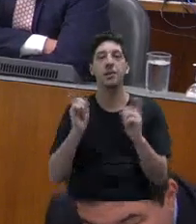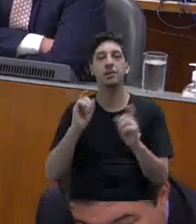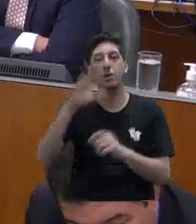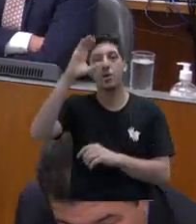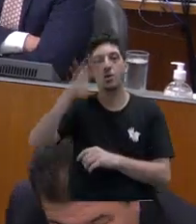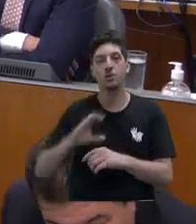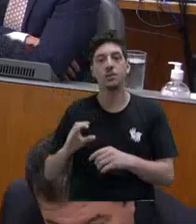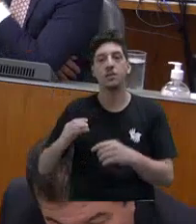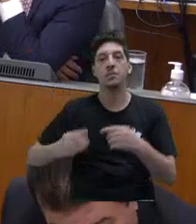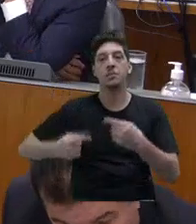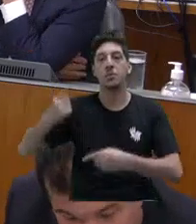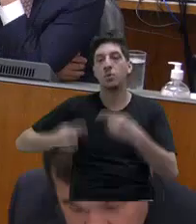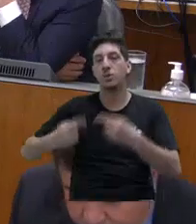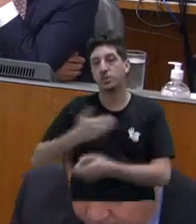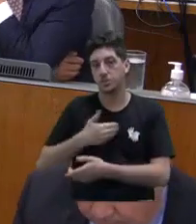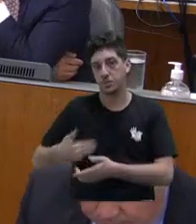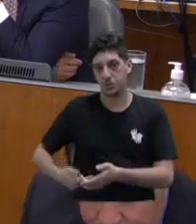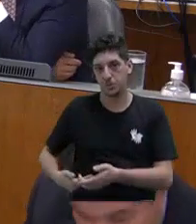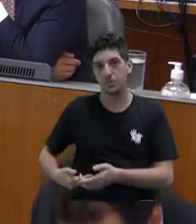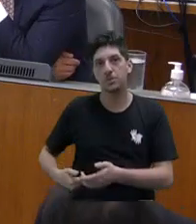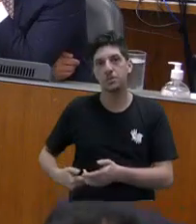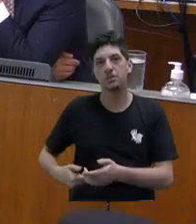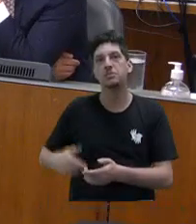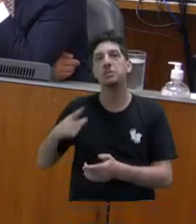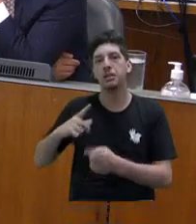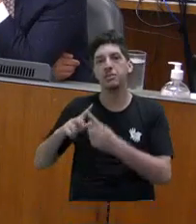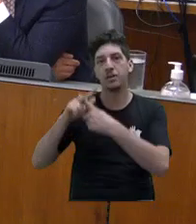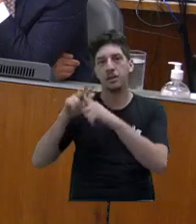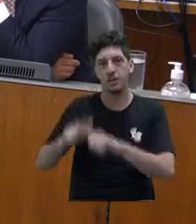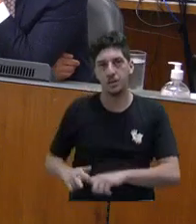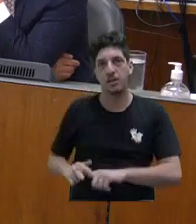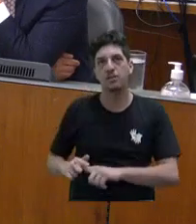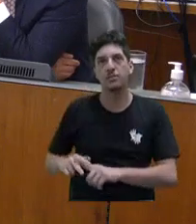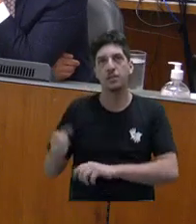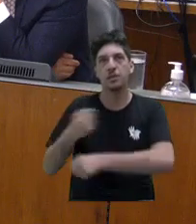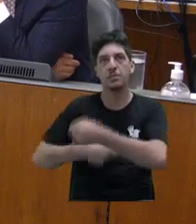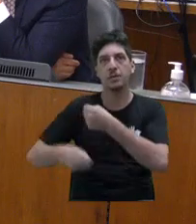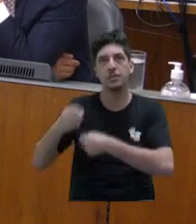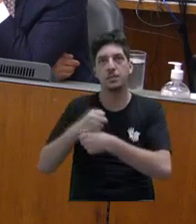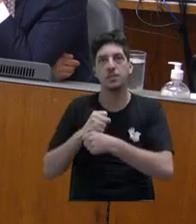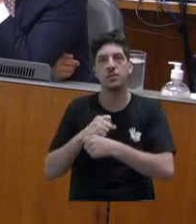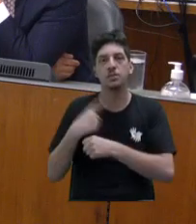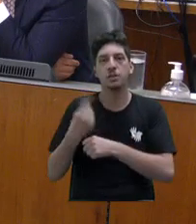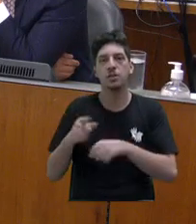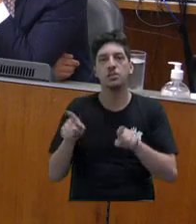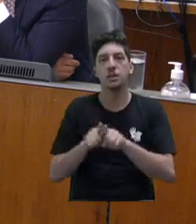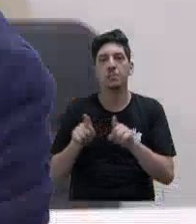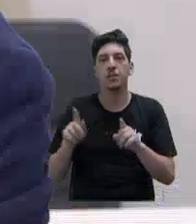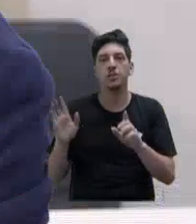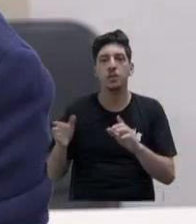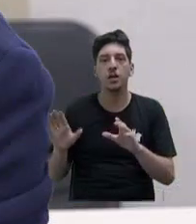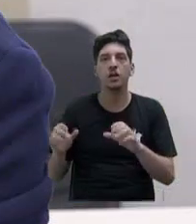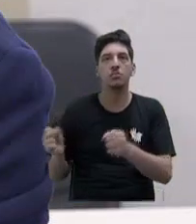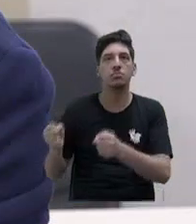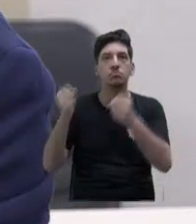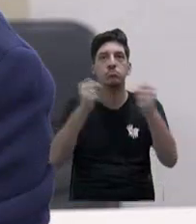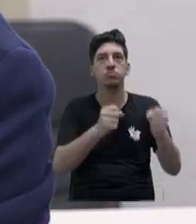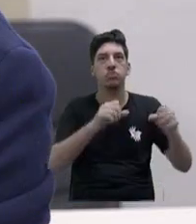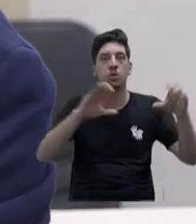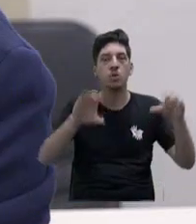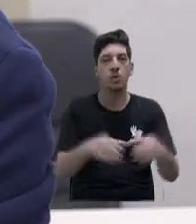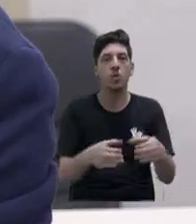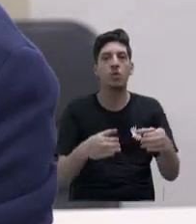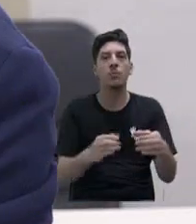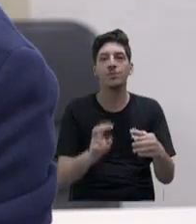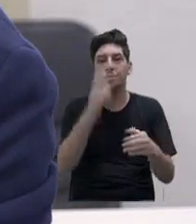Conselho de Políticas Públicas, ela não só foi regulamentada no ano passado, mas nós já demos posse ao Comitê Gestor do Cultura